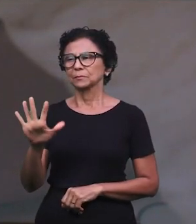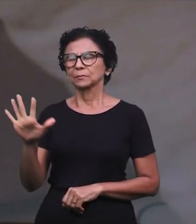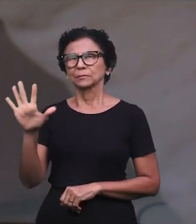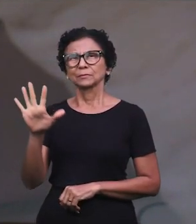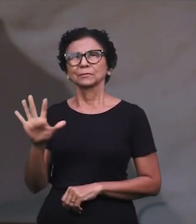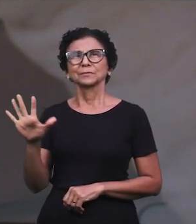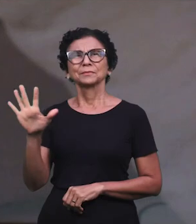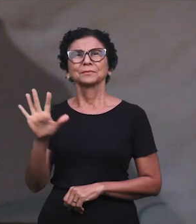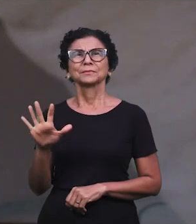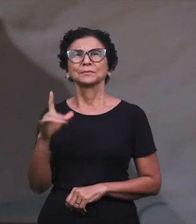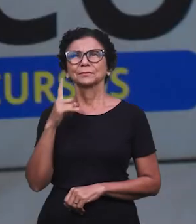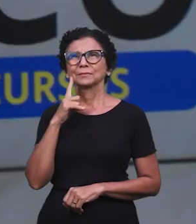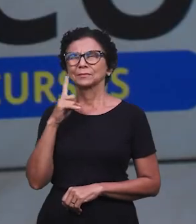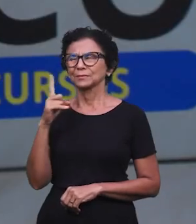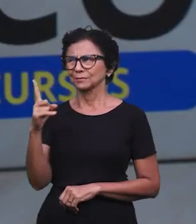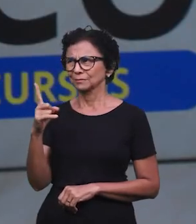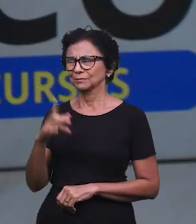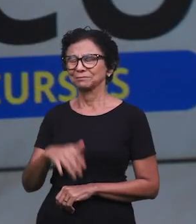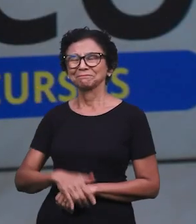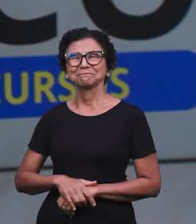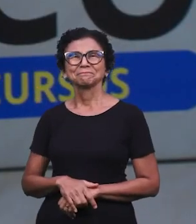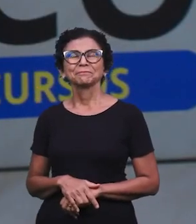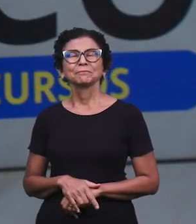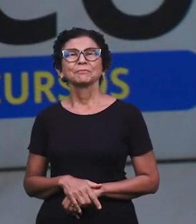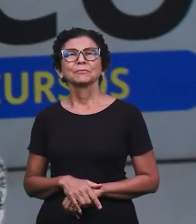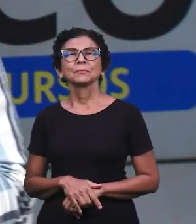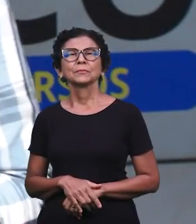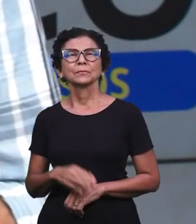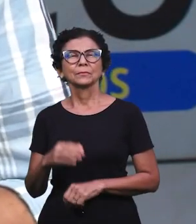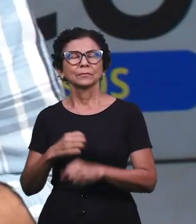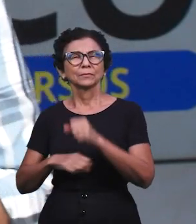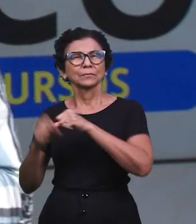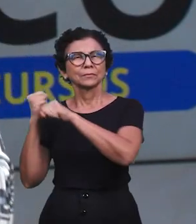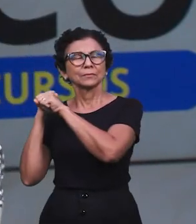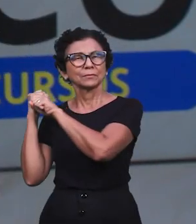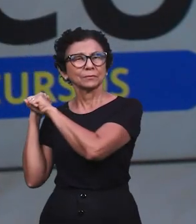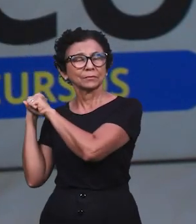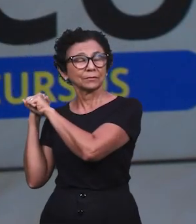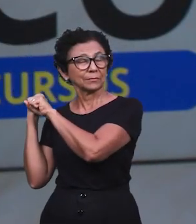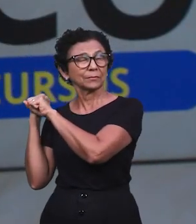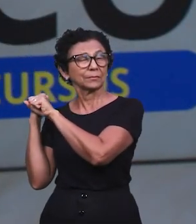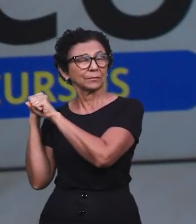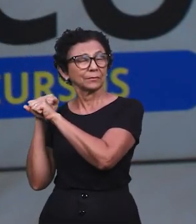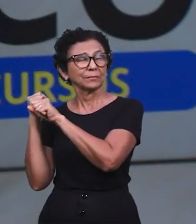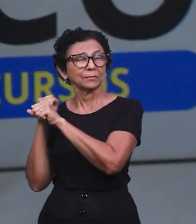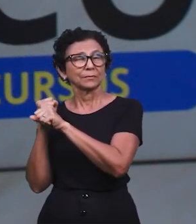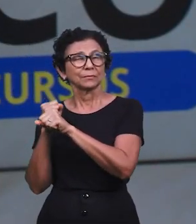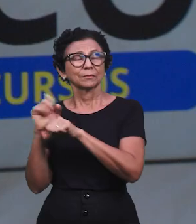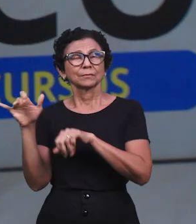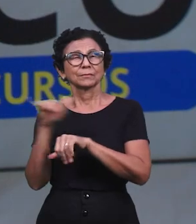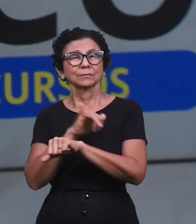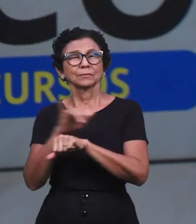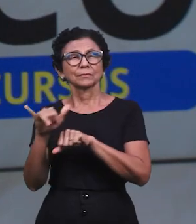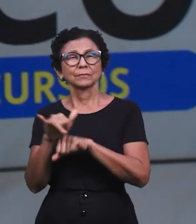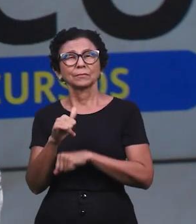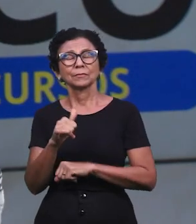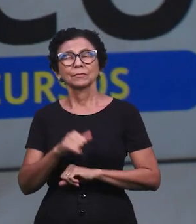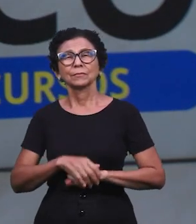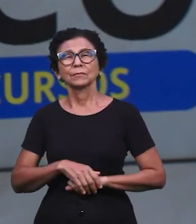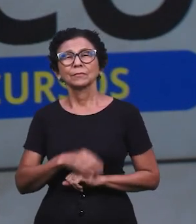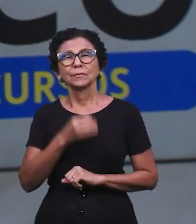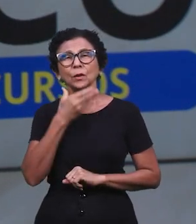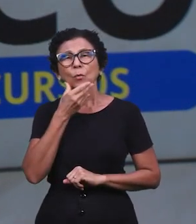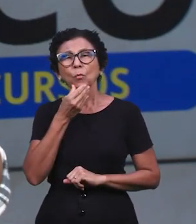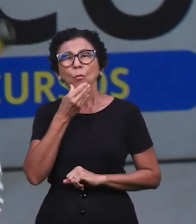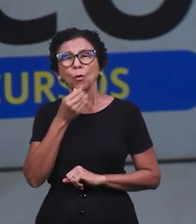mentais, tá certo? Essa técnica que foi desenvolvida já há alguns anos, né, atribuída a um homem lá da Inglaterra, né,